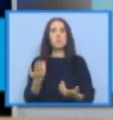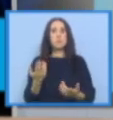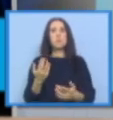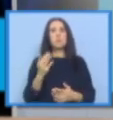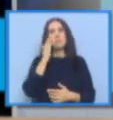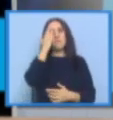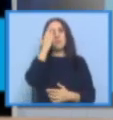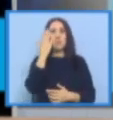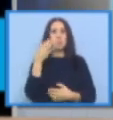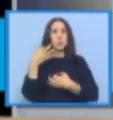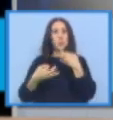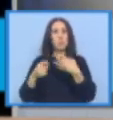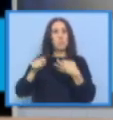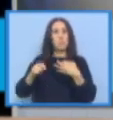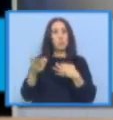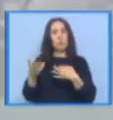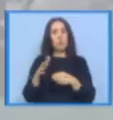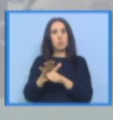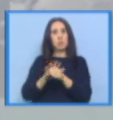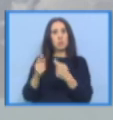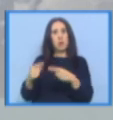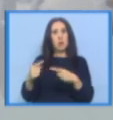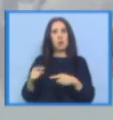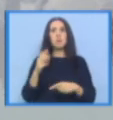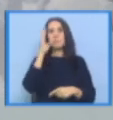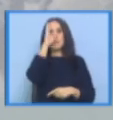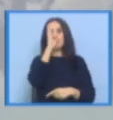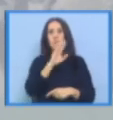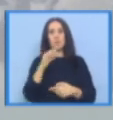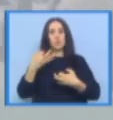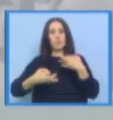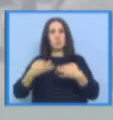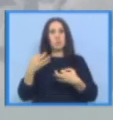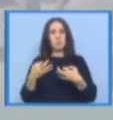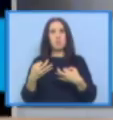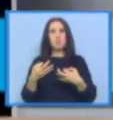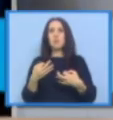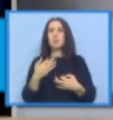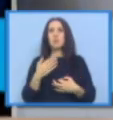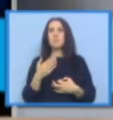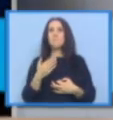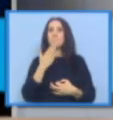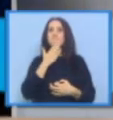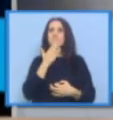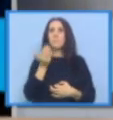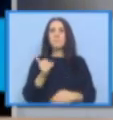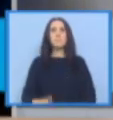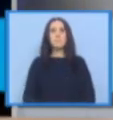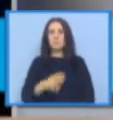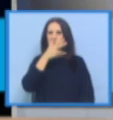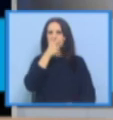hipoteticamente levando a julgamento, situações dessas, mas sabemos que a própria justiça não está suficientemente... alguns casos infelizes